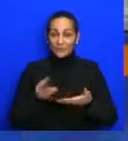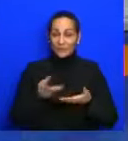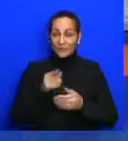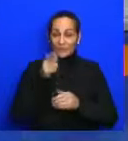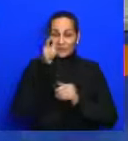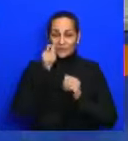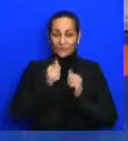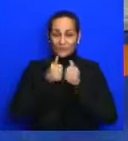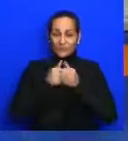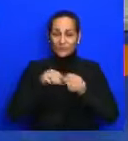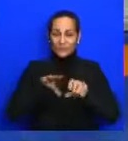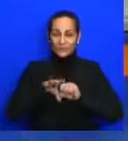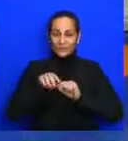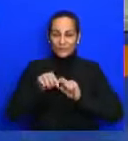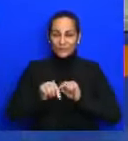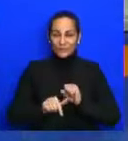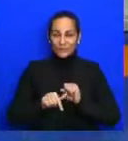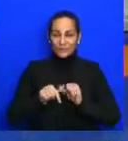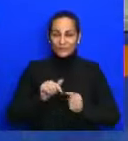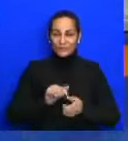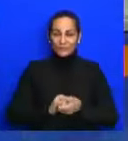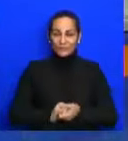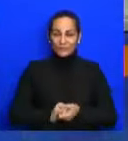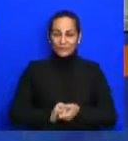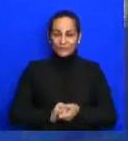você conferindo o Super 7.